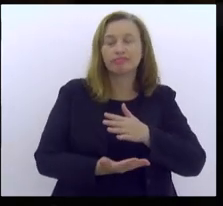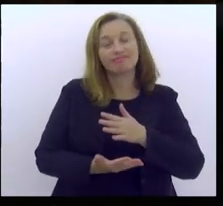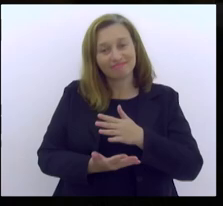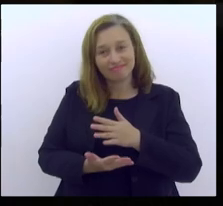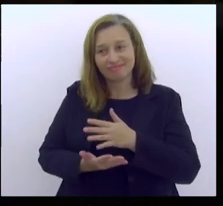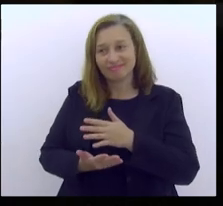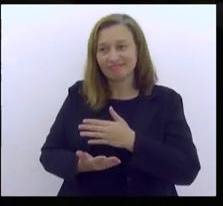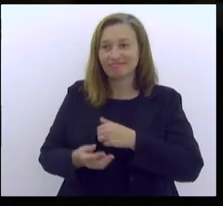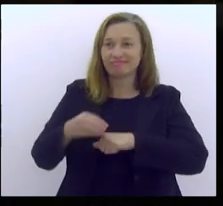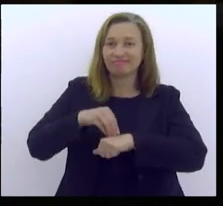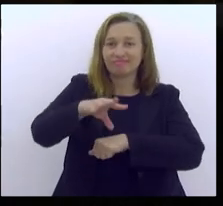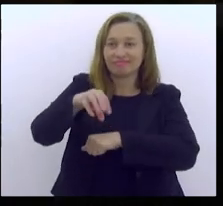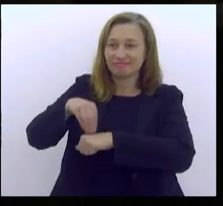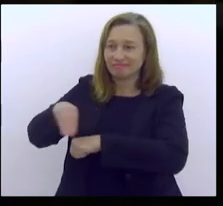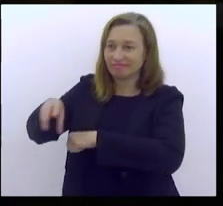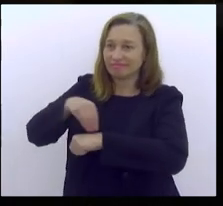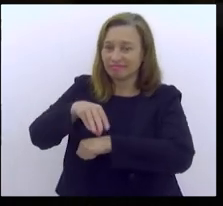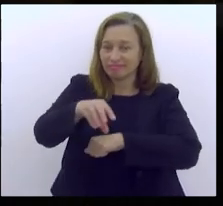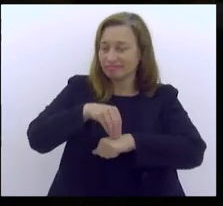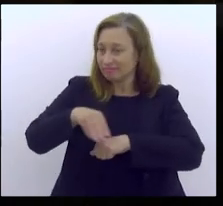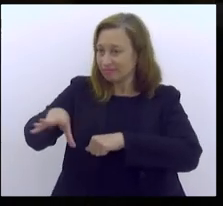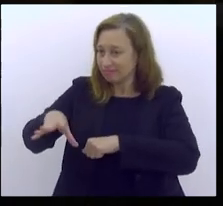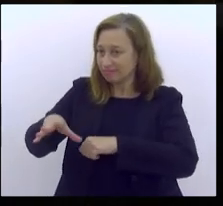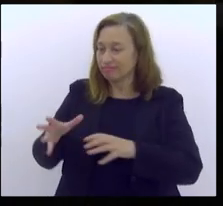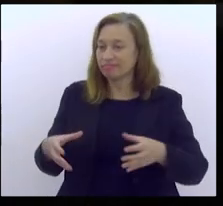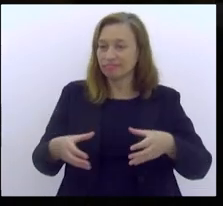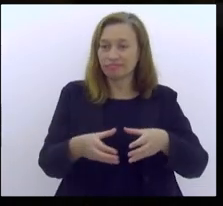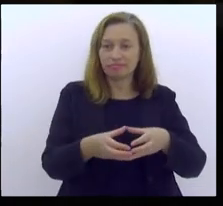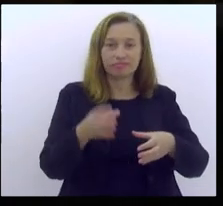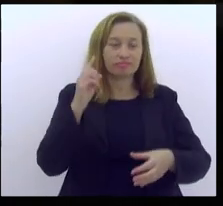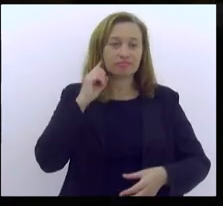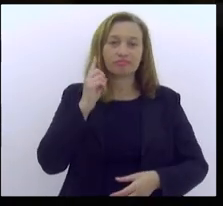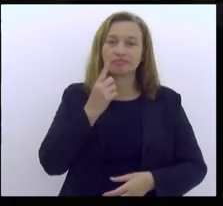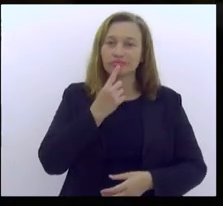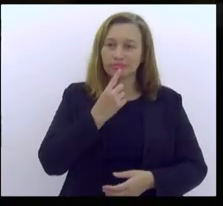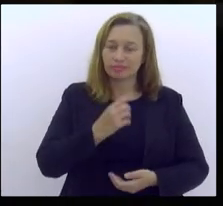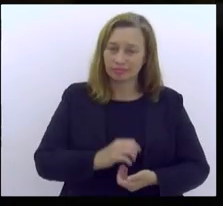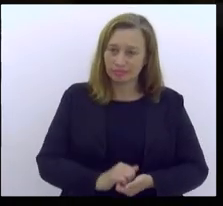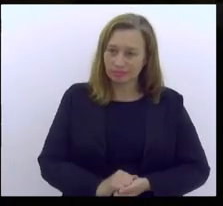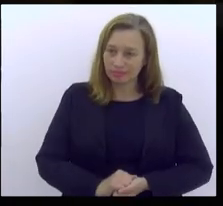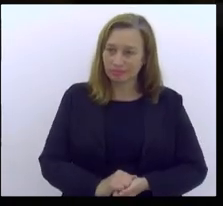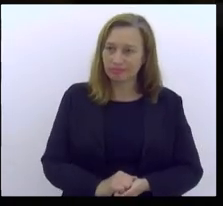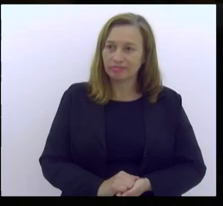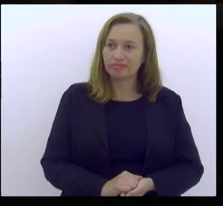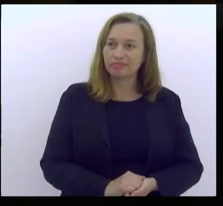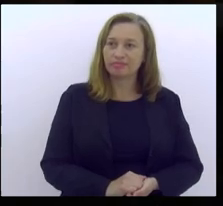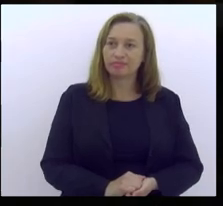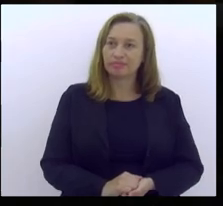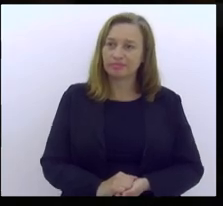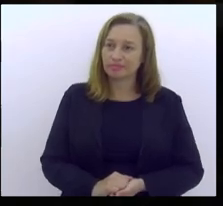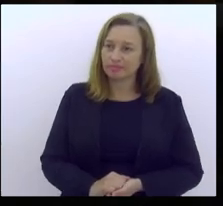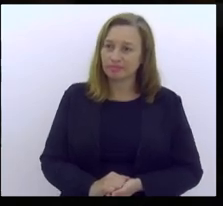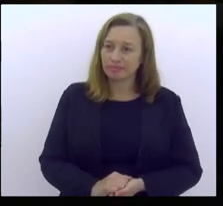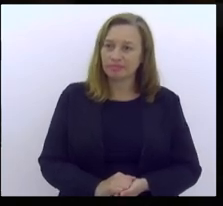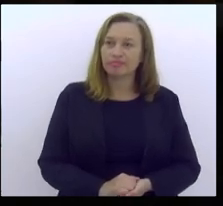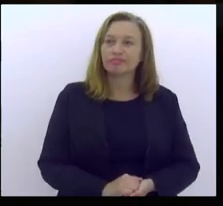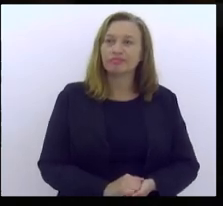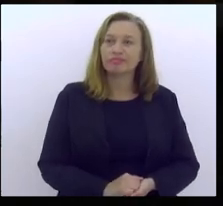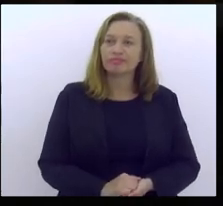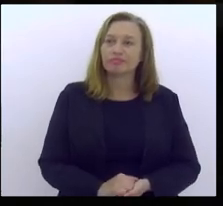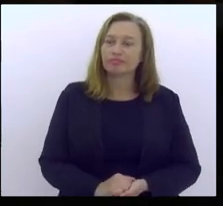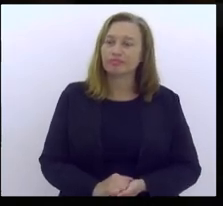língua de Libras, que leva a nossa voz às pessoas com deficiência